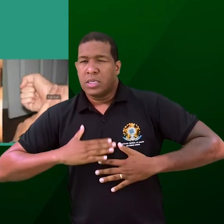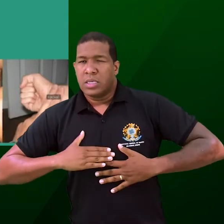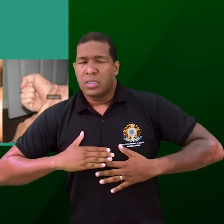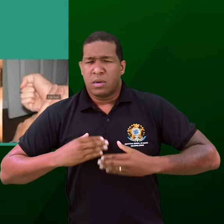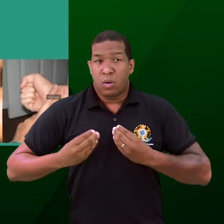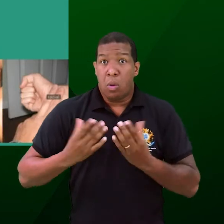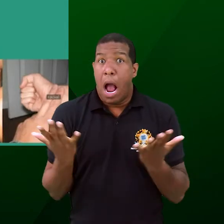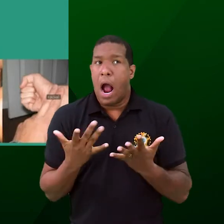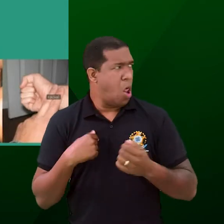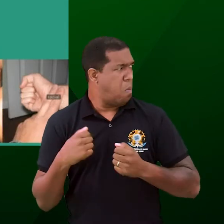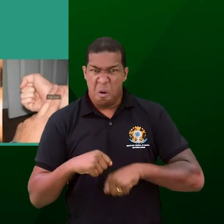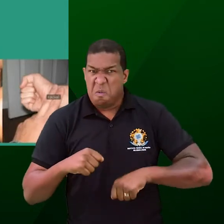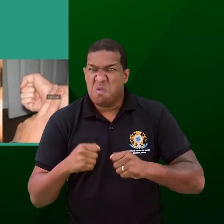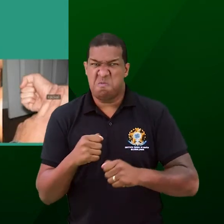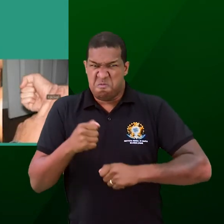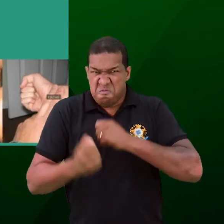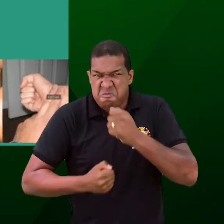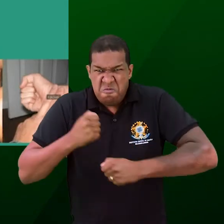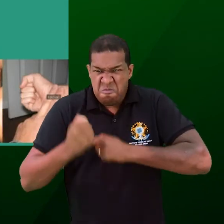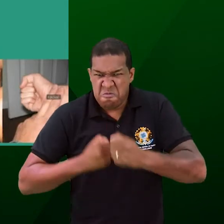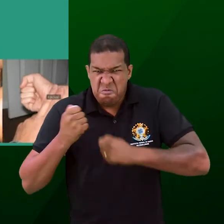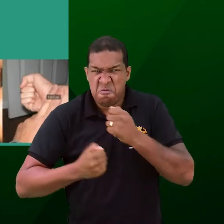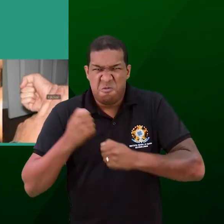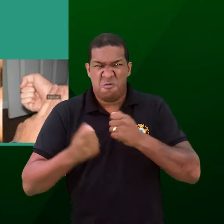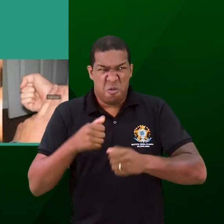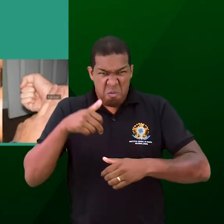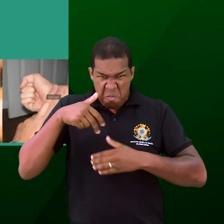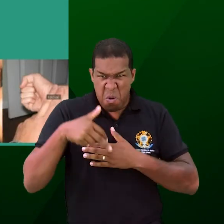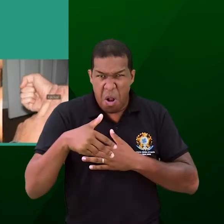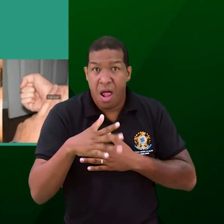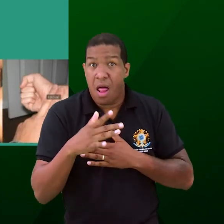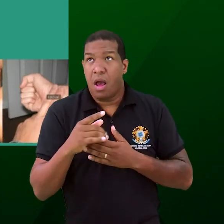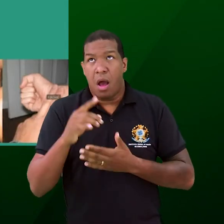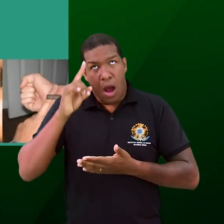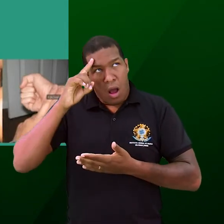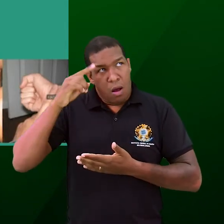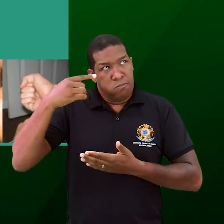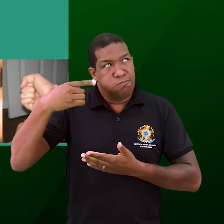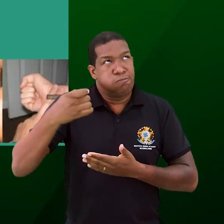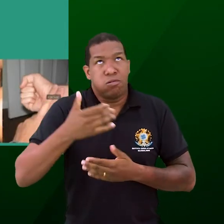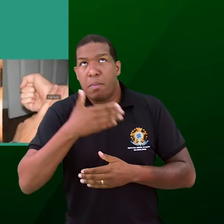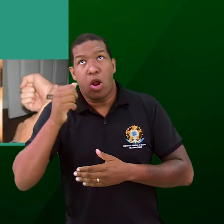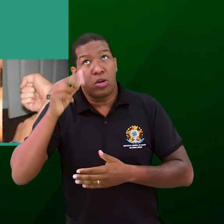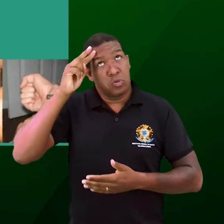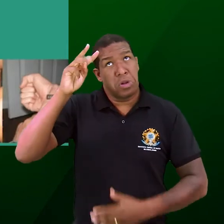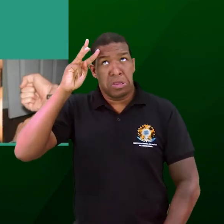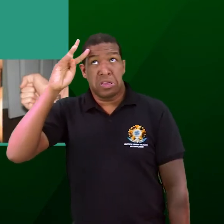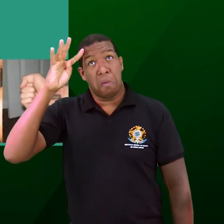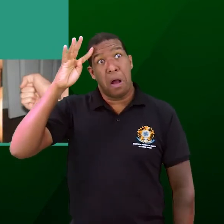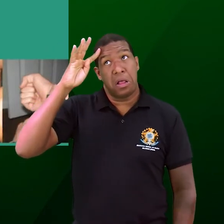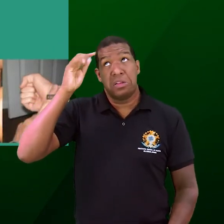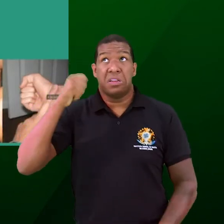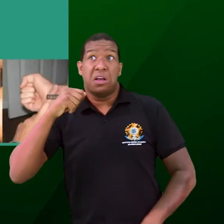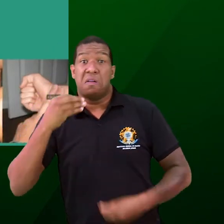15 e caminhar 2. Tá? Então, isso que é a progressão. Por quê? Por que fazer isso? Porque daí a gente gera mais uma vez